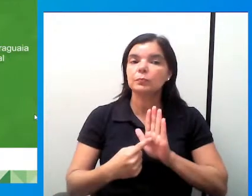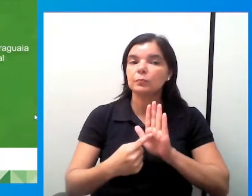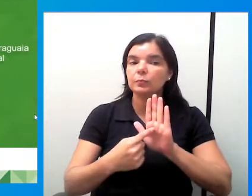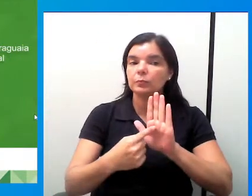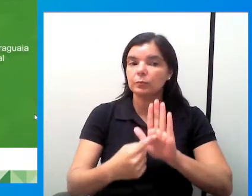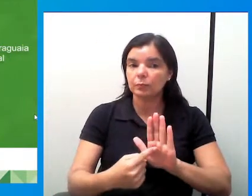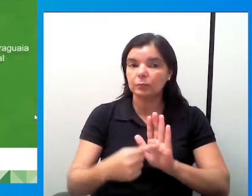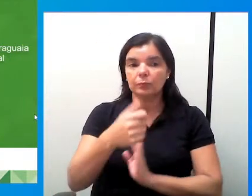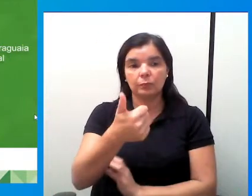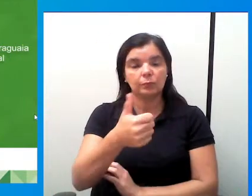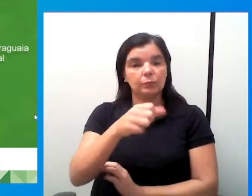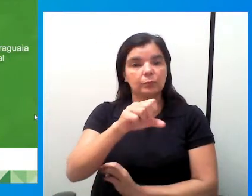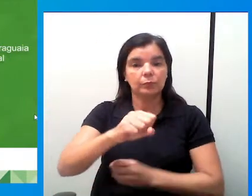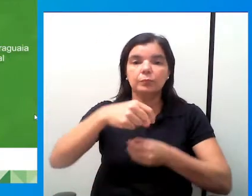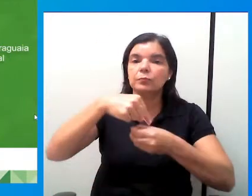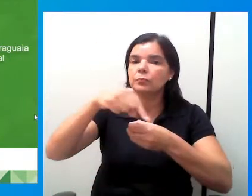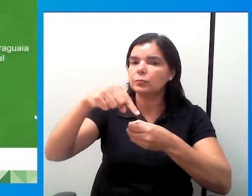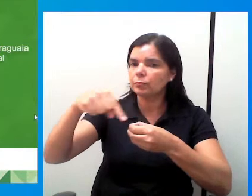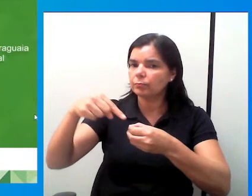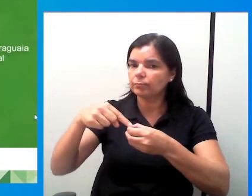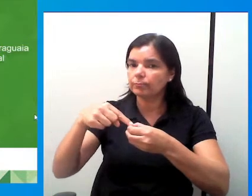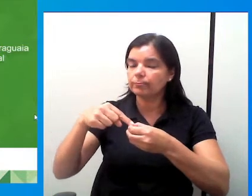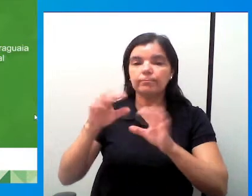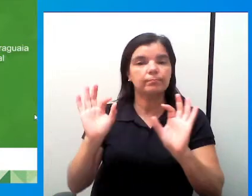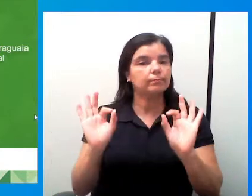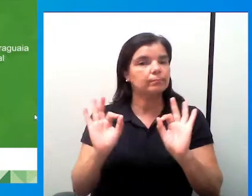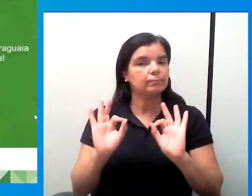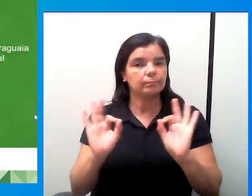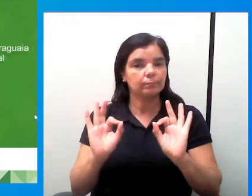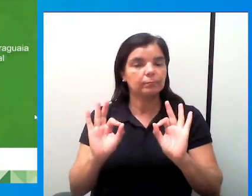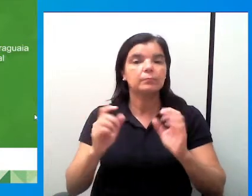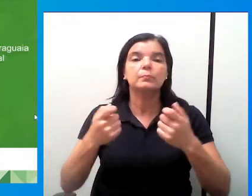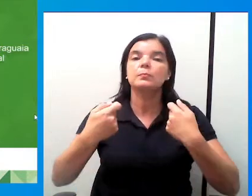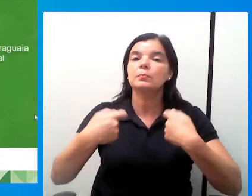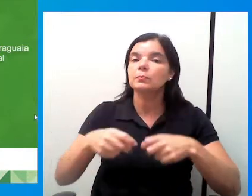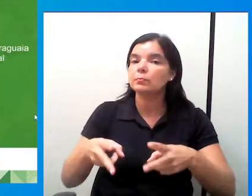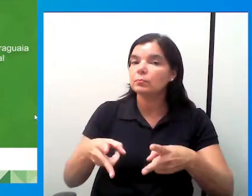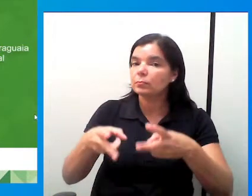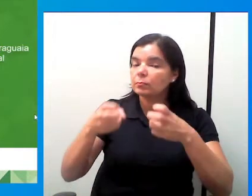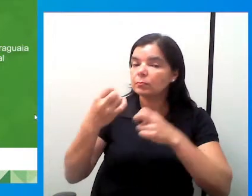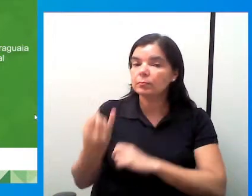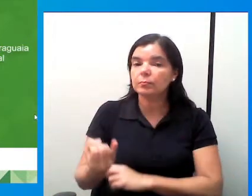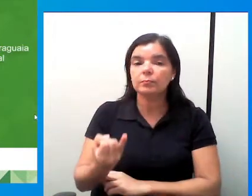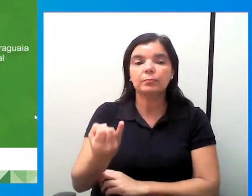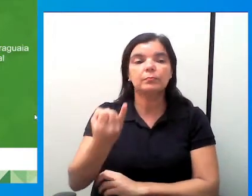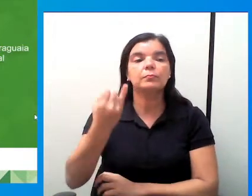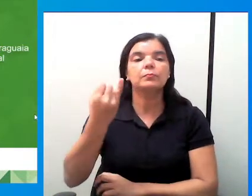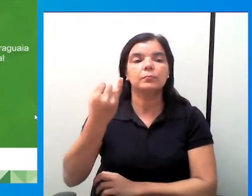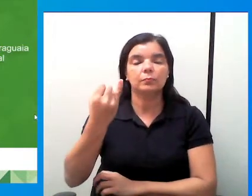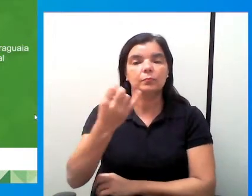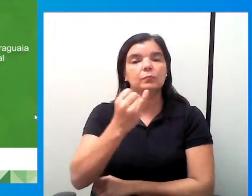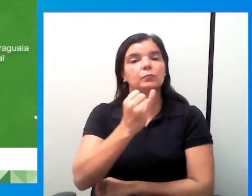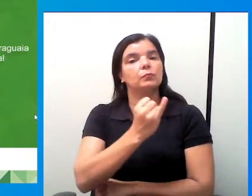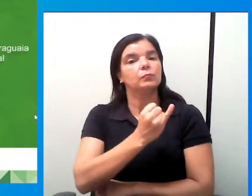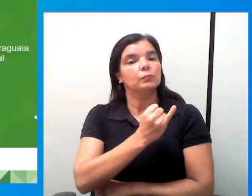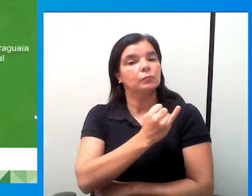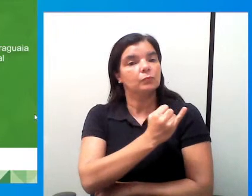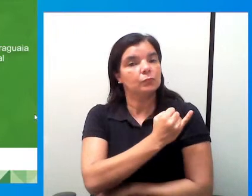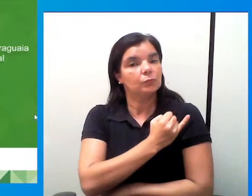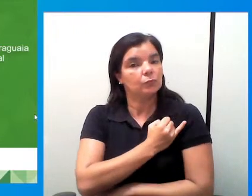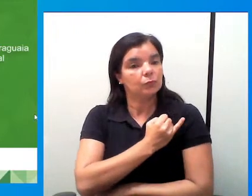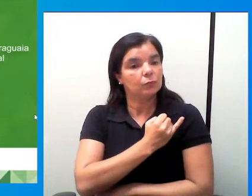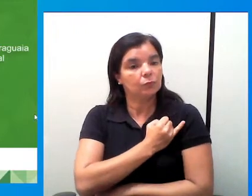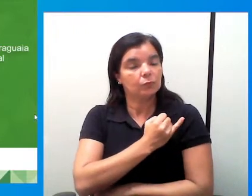estamos em 18 municípios? Não. Nós precisamos perceber a importância do Instituto Federal